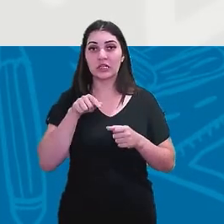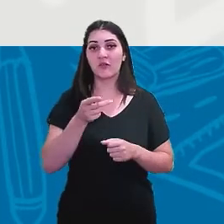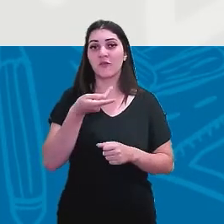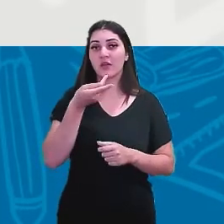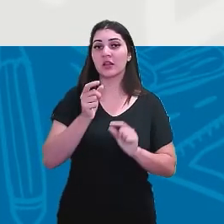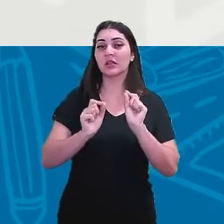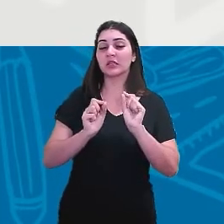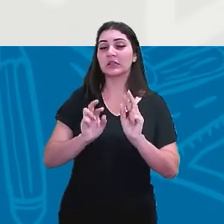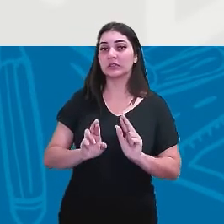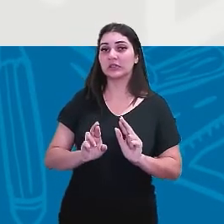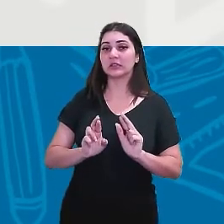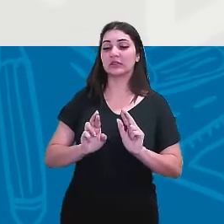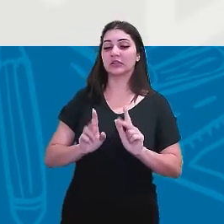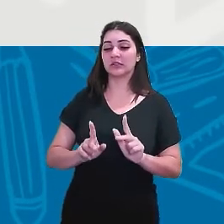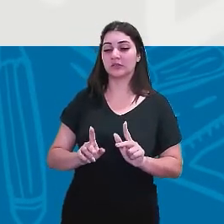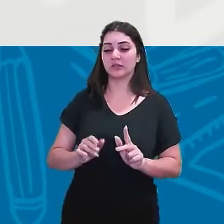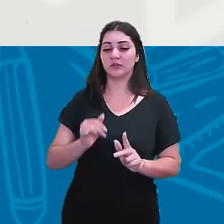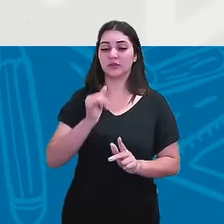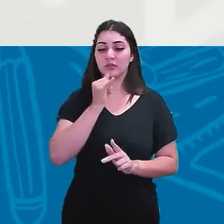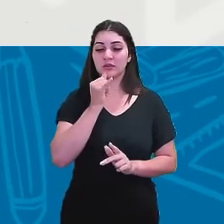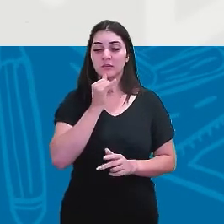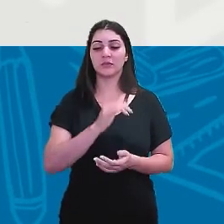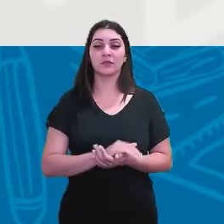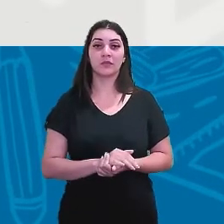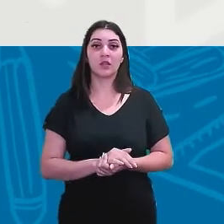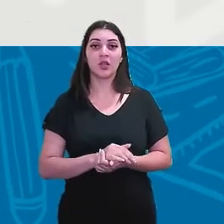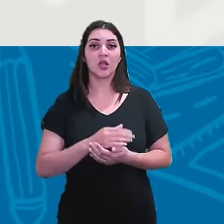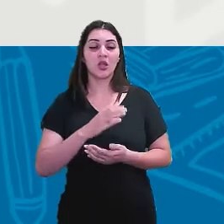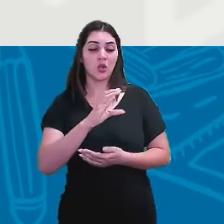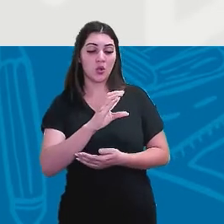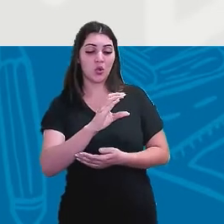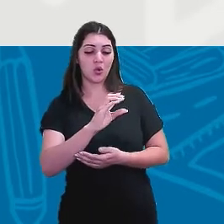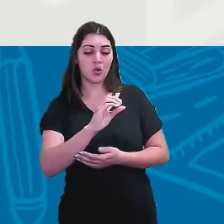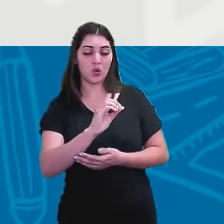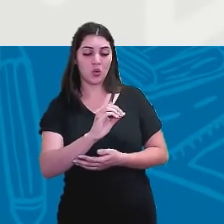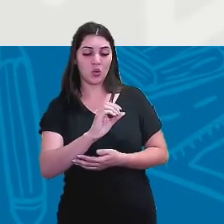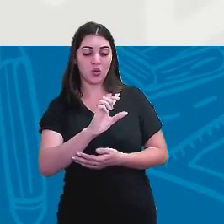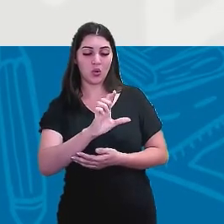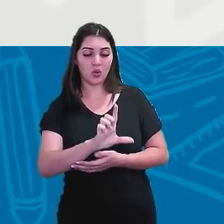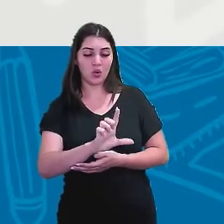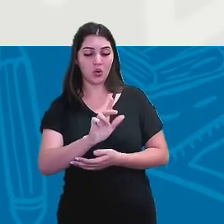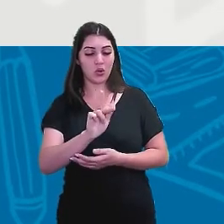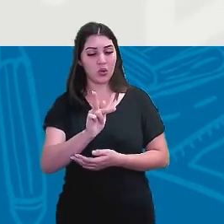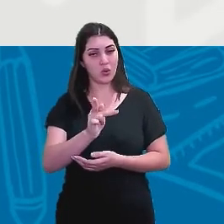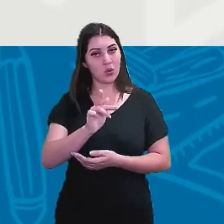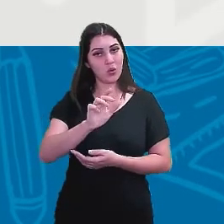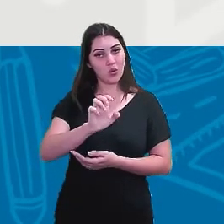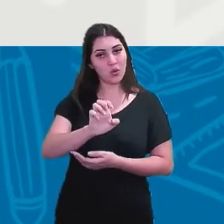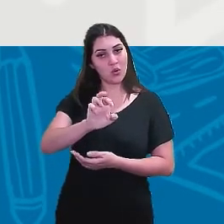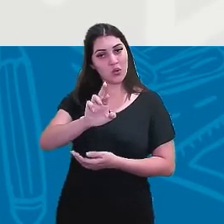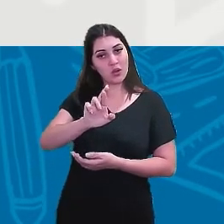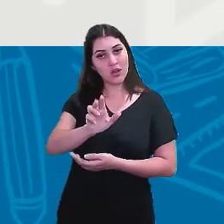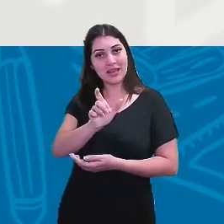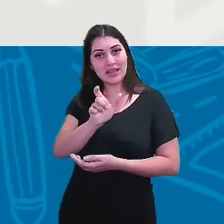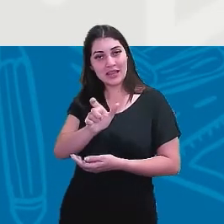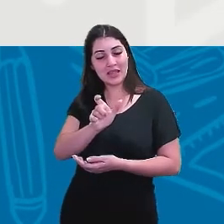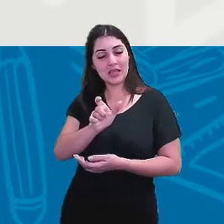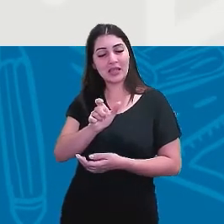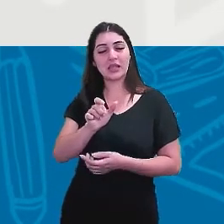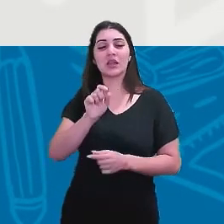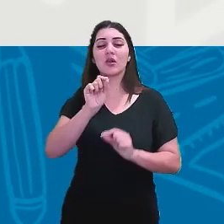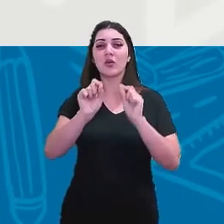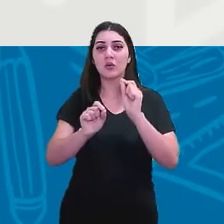de uma forma diferente. E quando eu falo colher, eu estou me referindo a um substantivo,